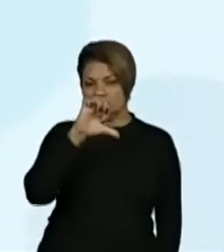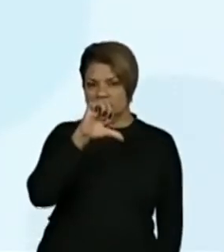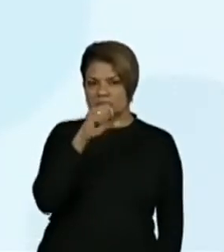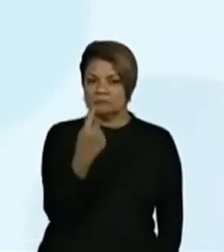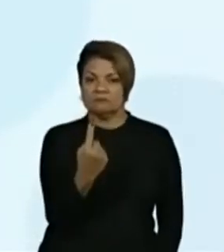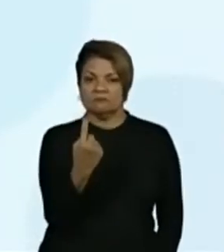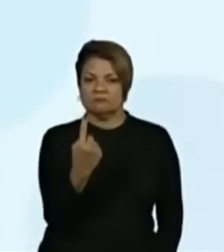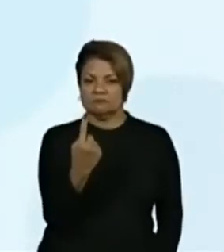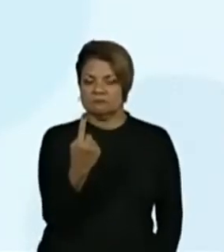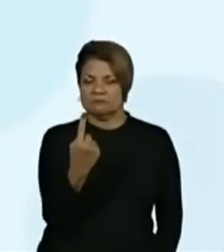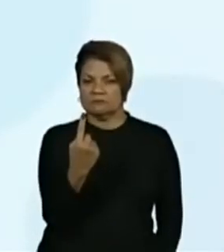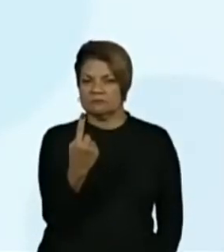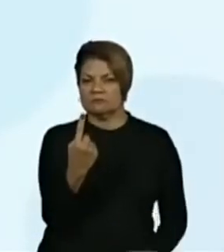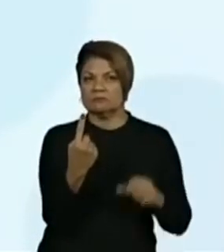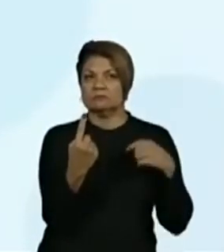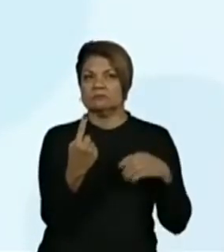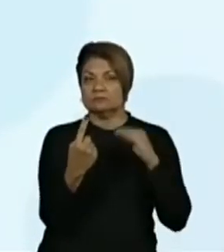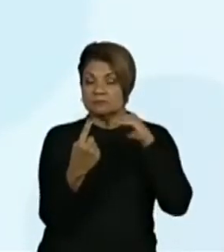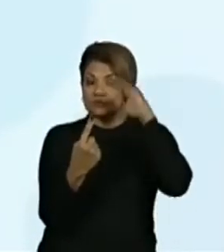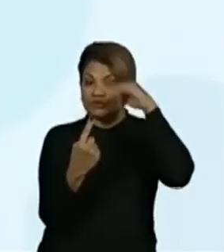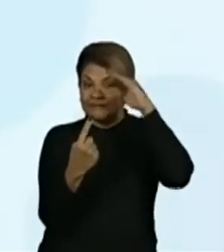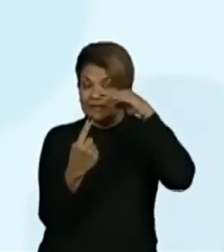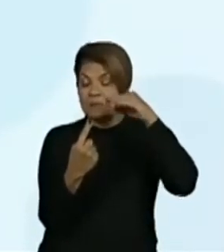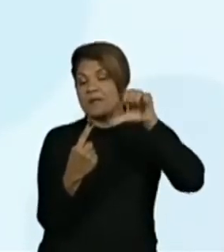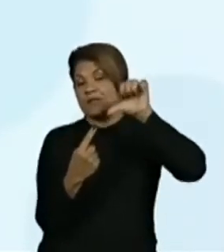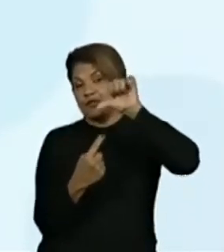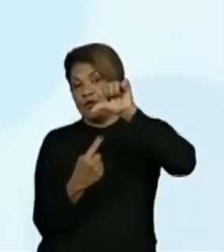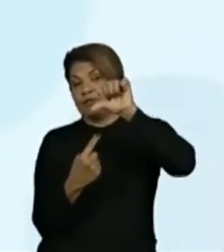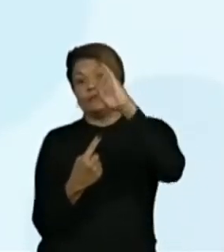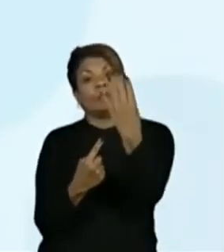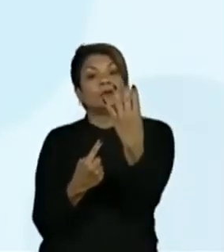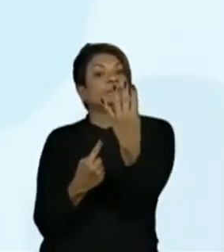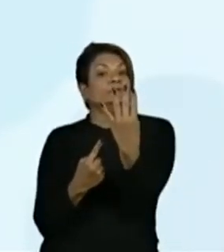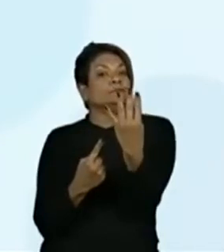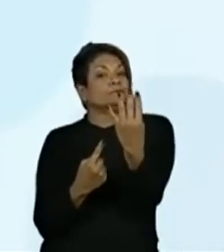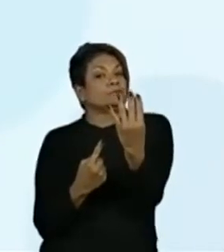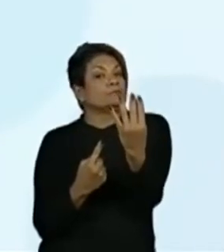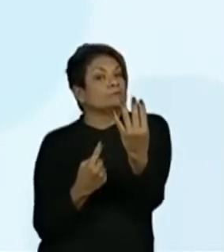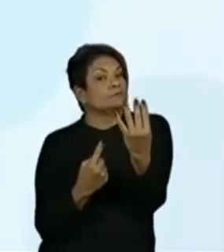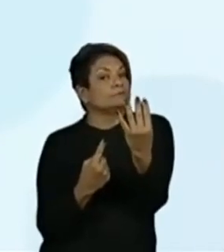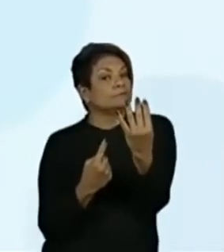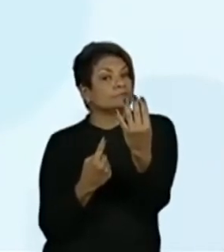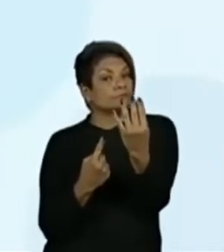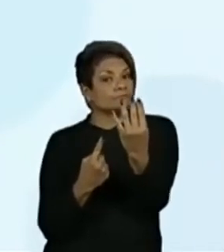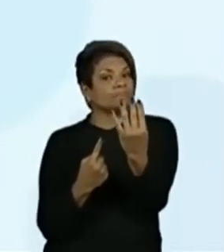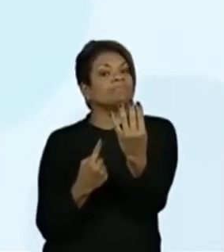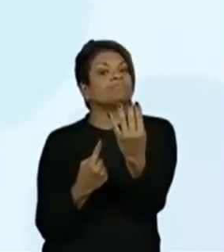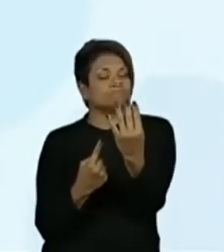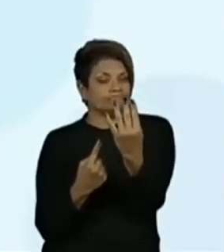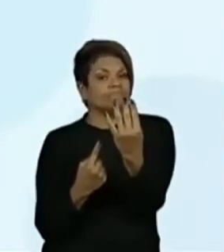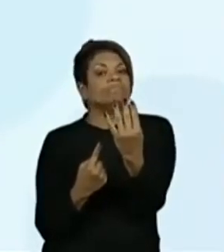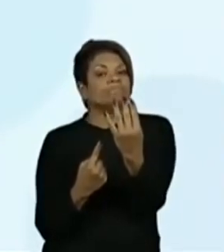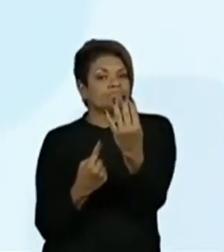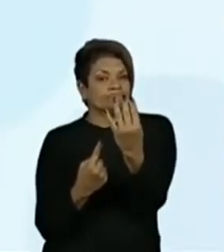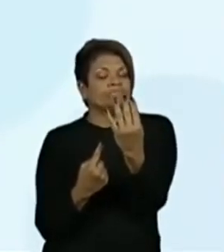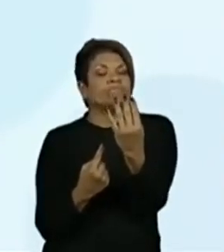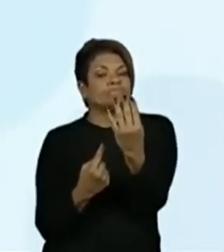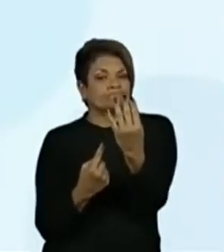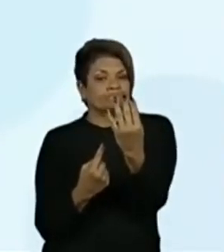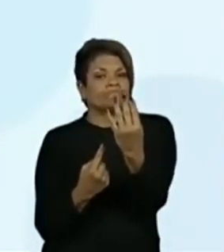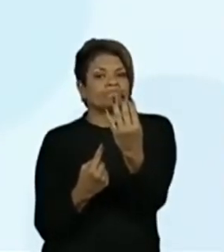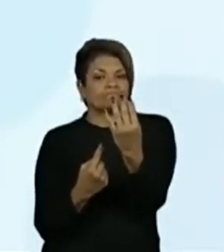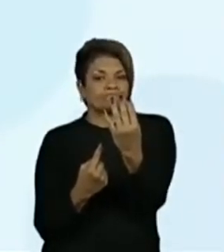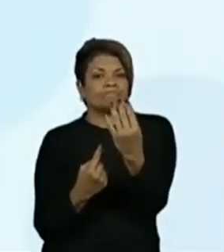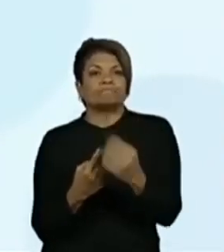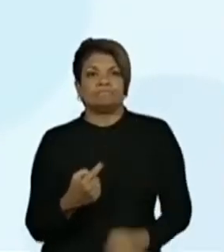uma dezena, não é? Na casa do milhar aí. Na classe do milhar, melhor dizendo.